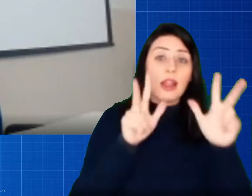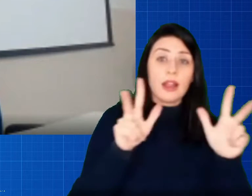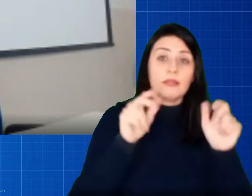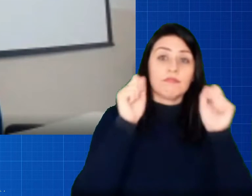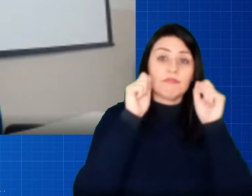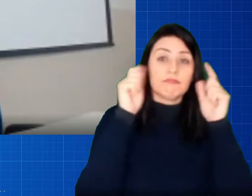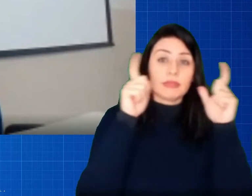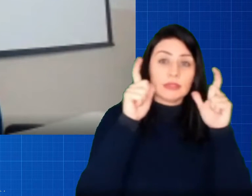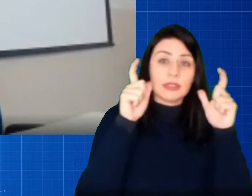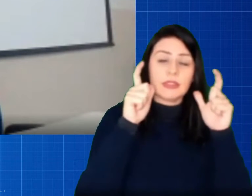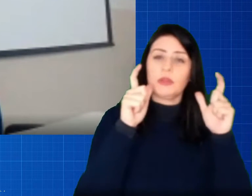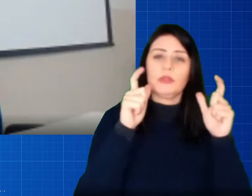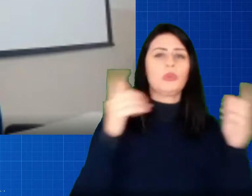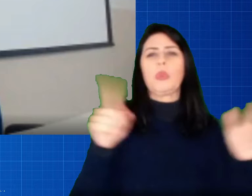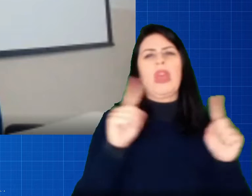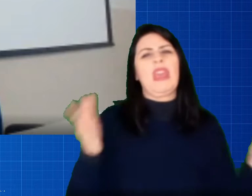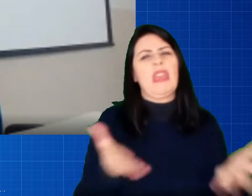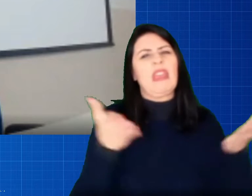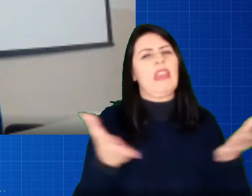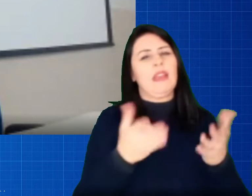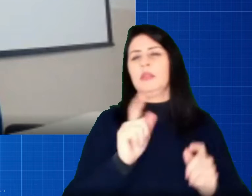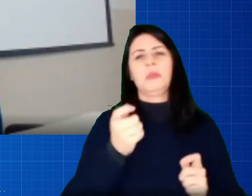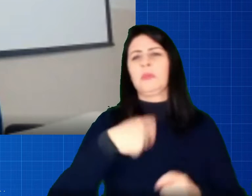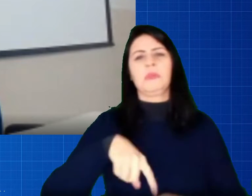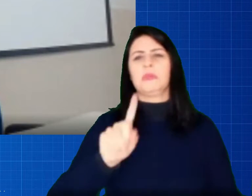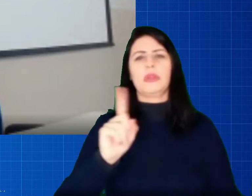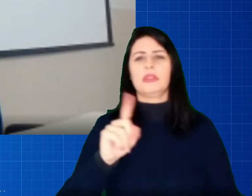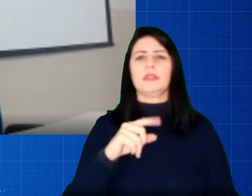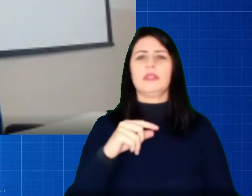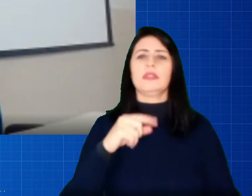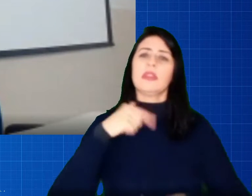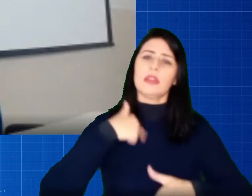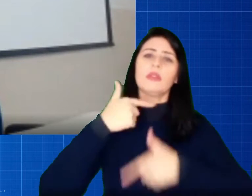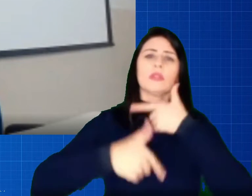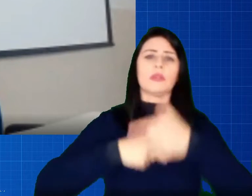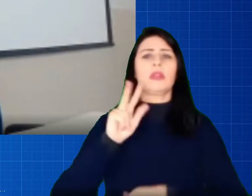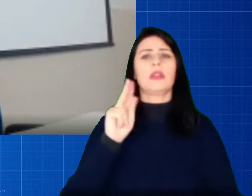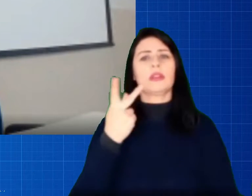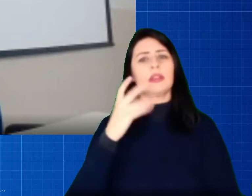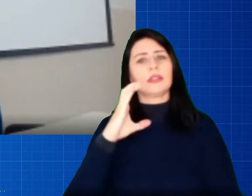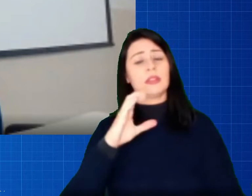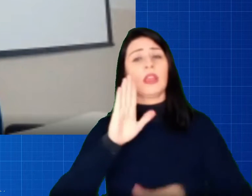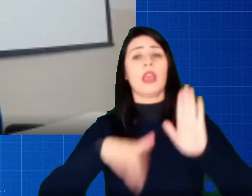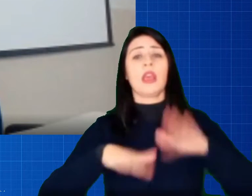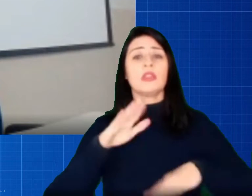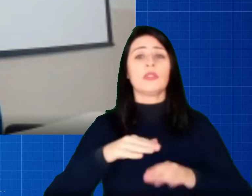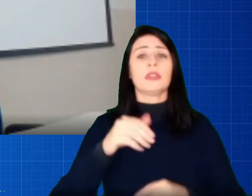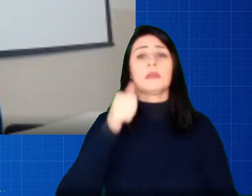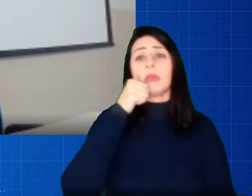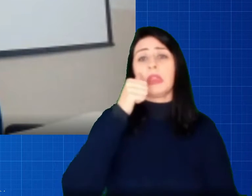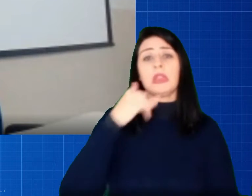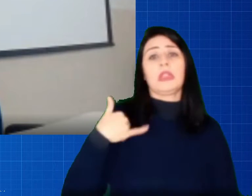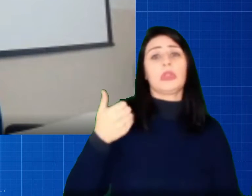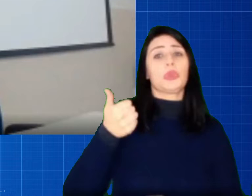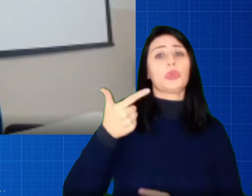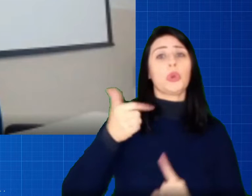não, porque não precisa. Eu trabalho no HC e a gente tem, de vez em quando, menina com 12 anos parindo lá, né? Então, não somos